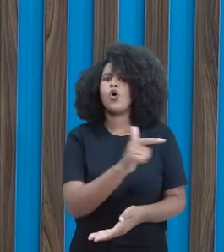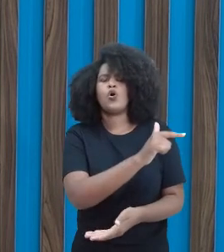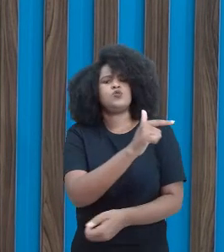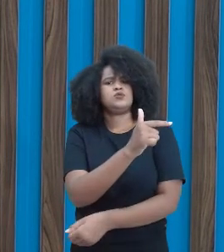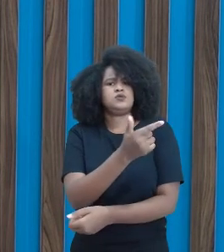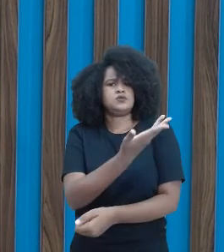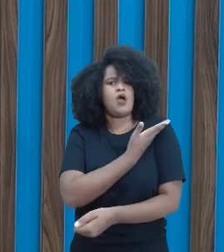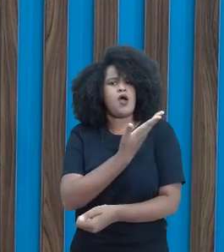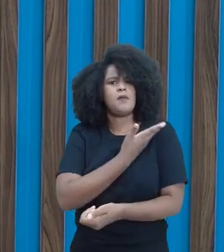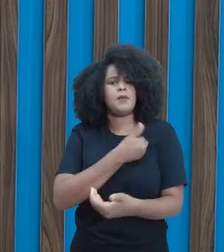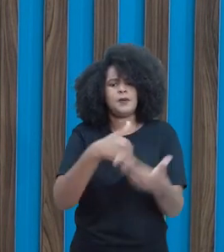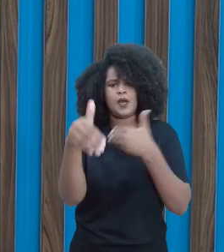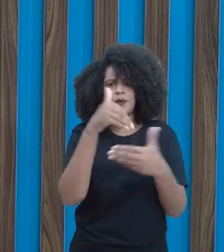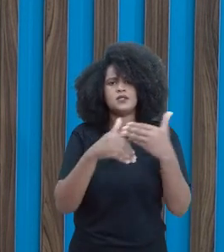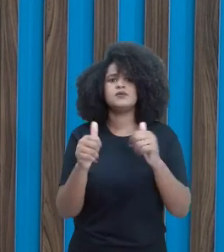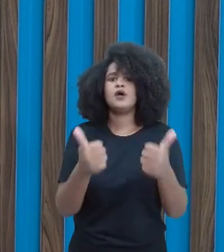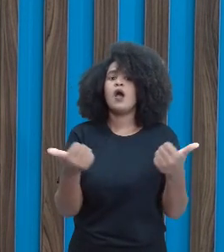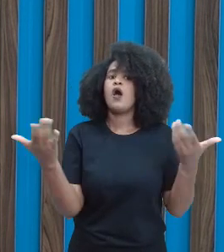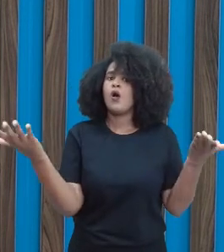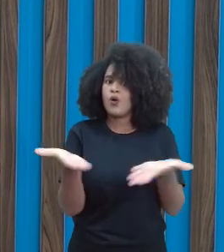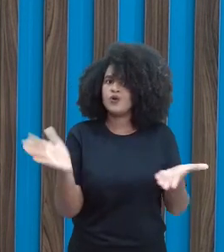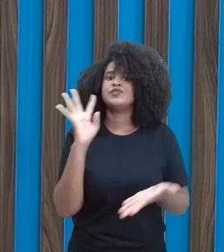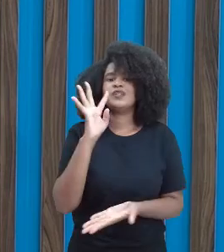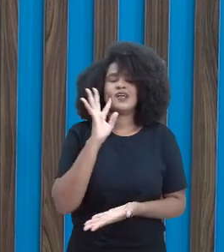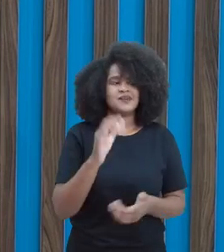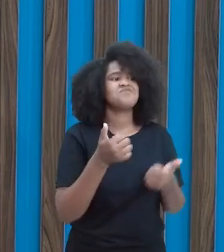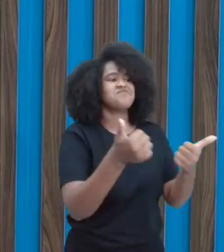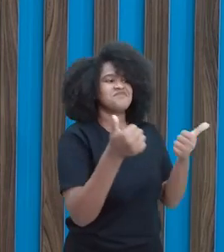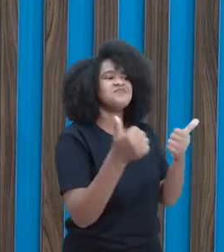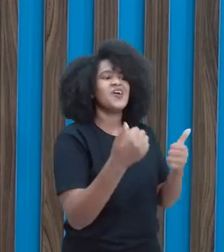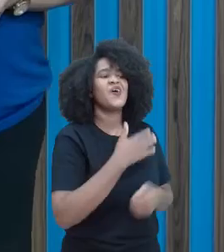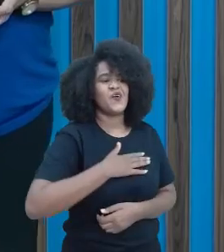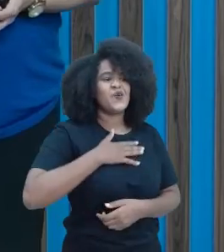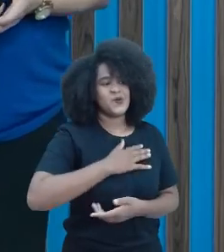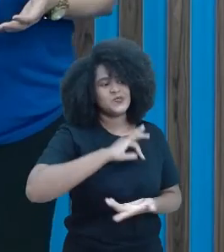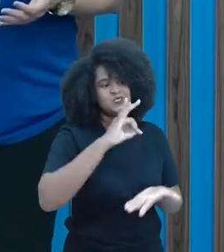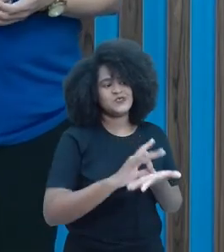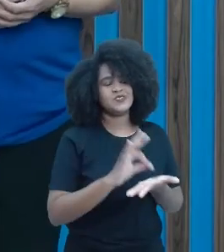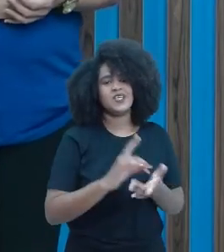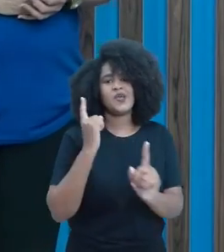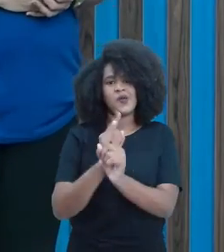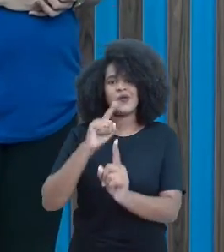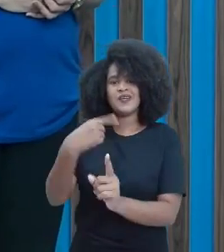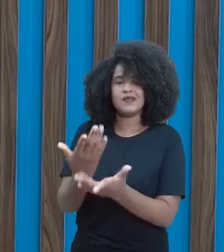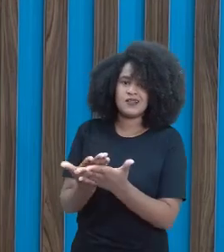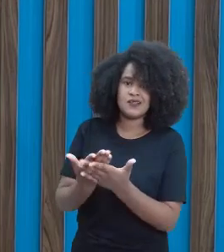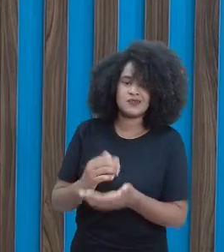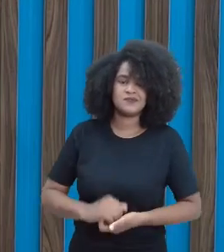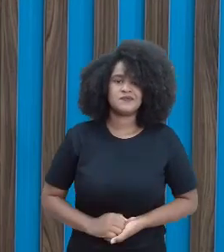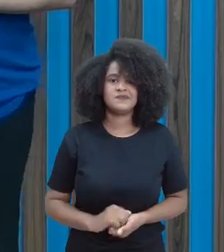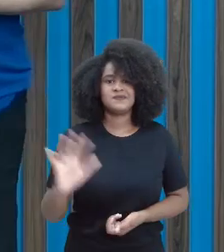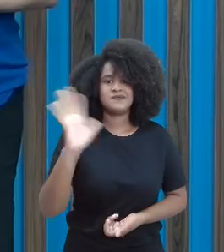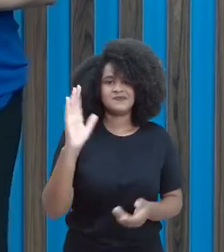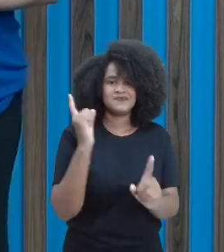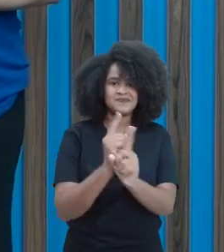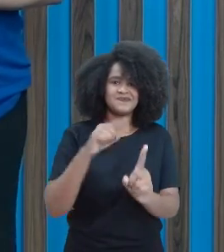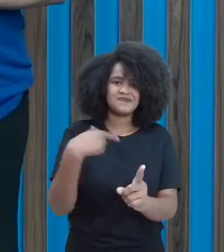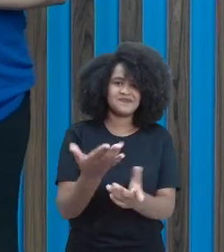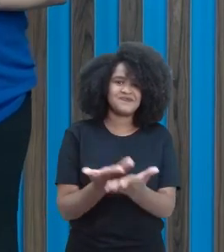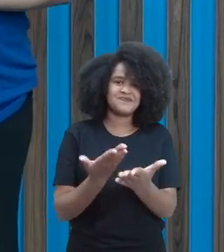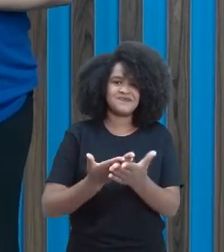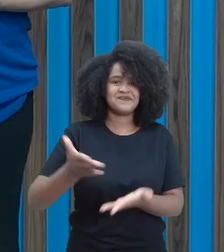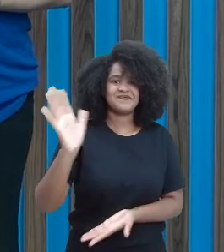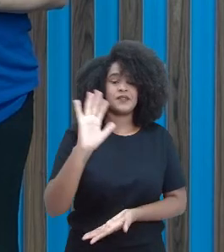aqui fazer essa interação. Foi muito legal hoje, né? Foi jóia, gostei demais. Até a próxima então, pessoal. Até a